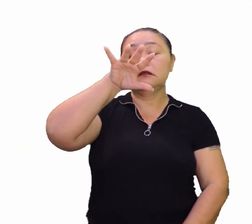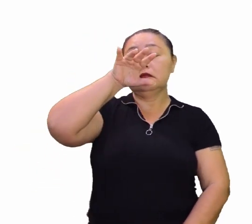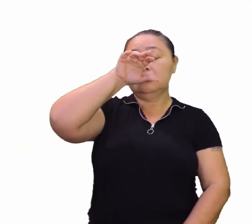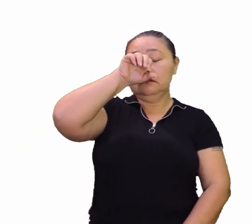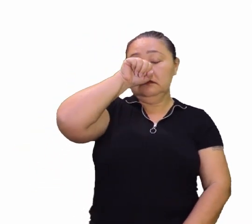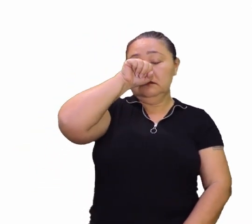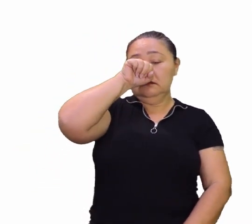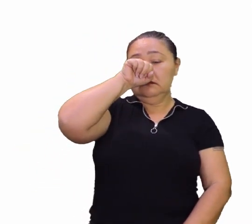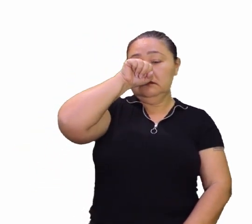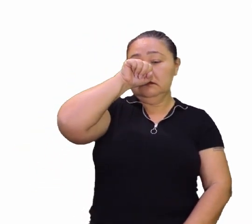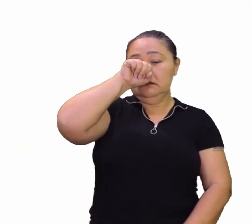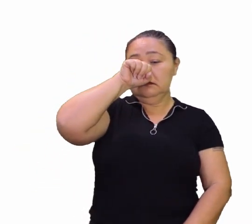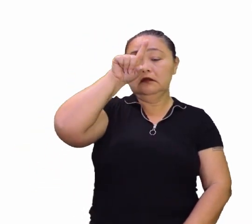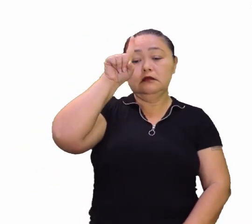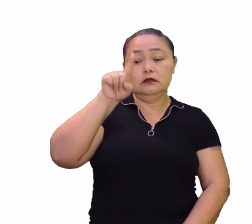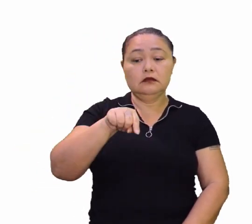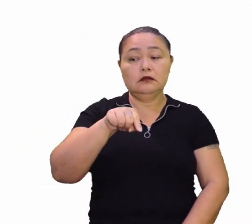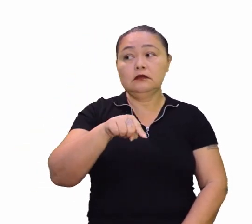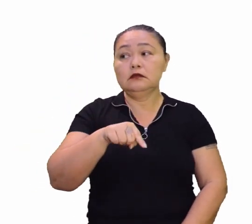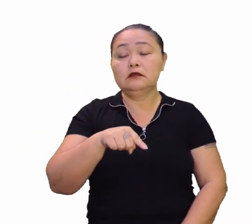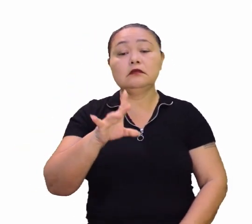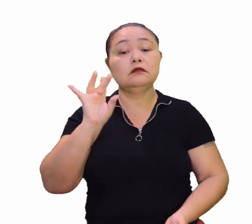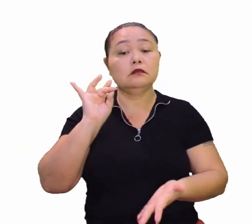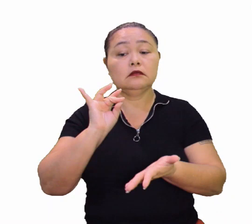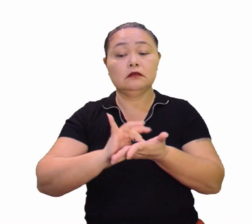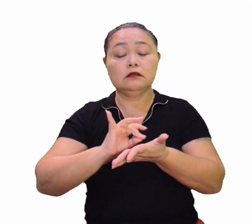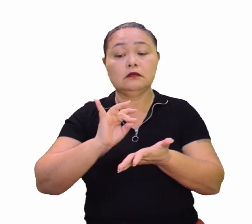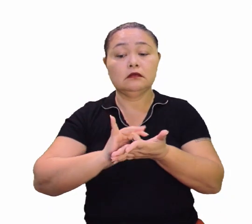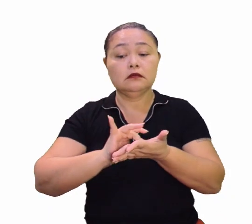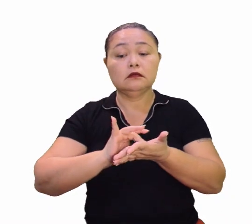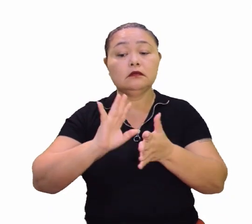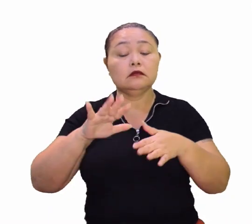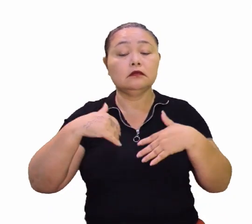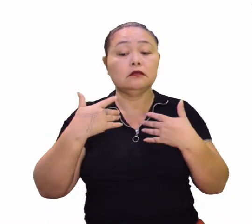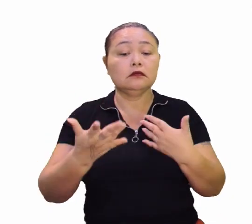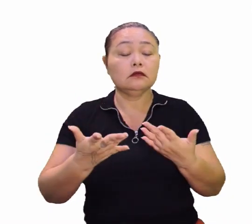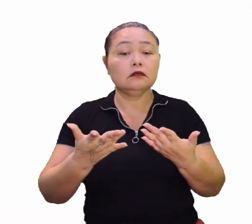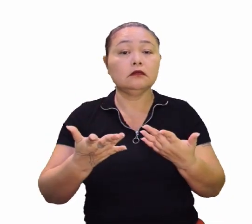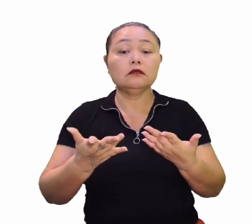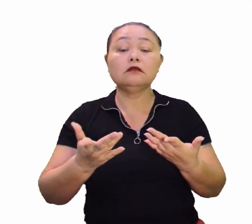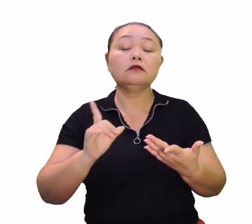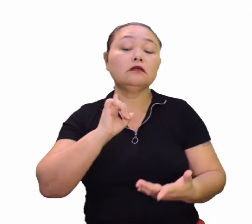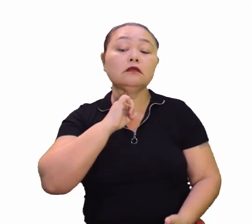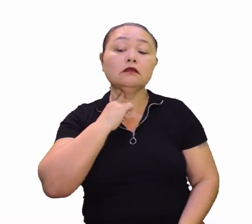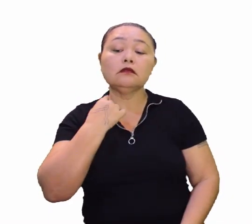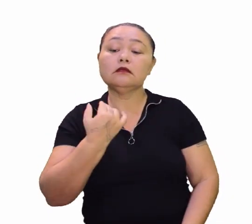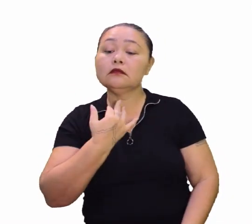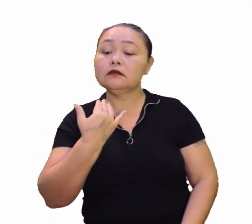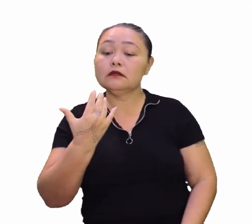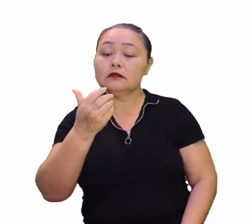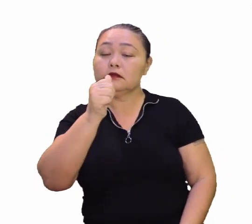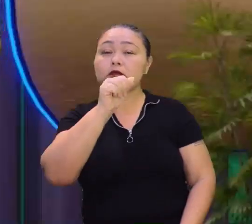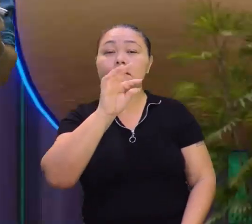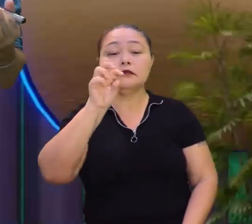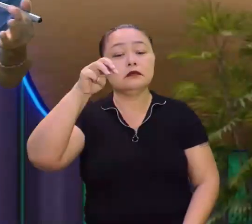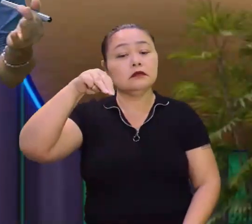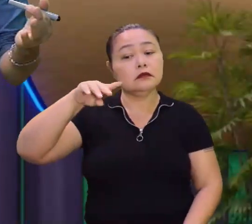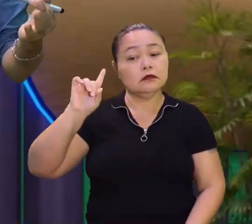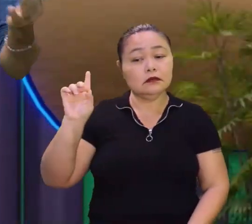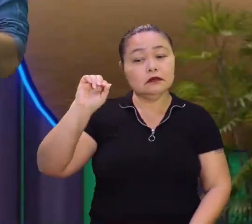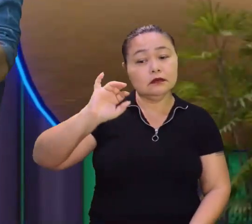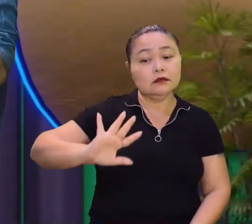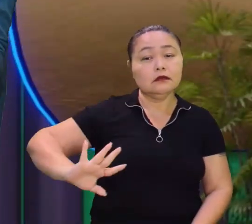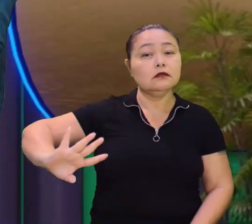respira. Exato. Não é isso, Rogério? Verdade. Rogério, é o seguinte, Rogério. Poluição atmosférica, aquela imagem ali,